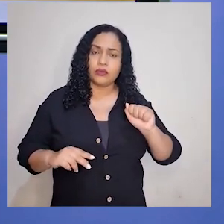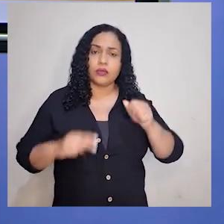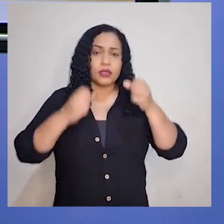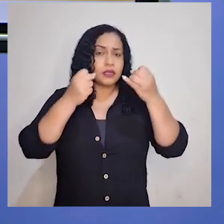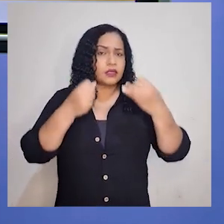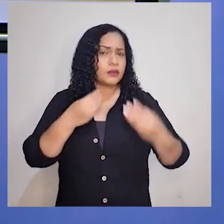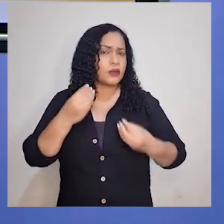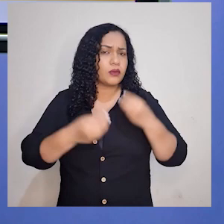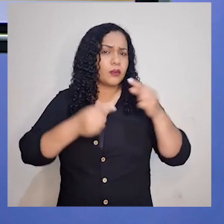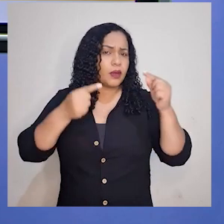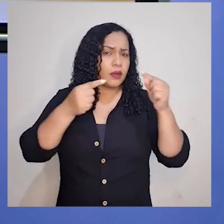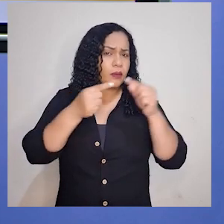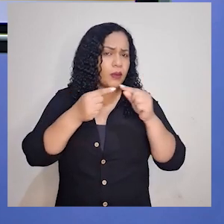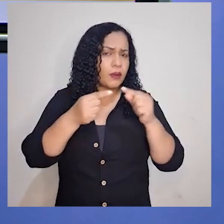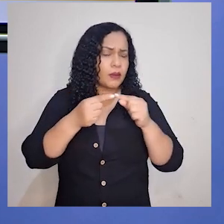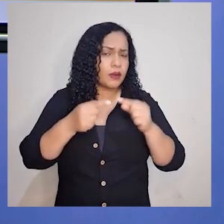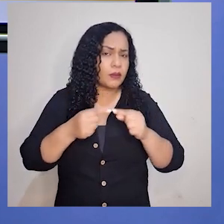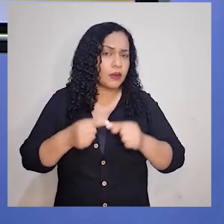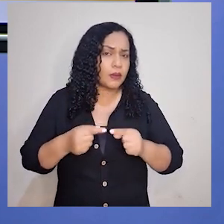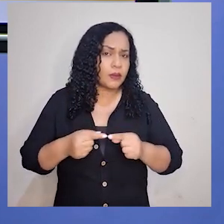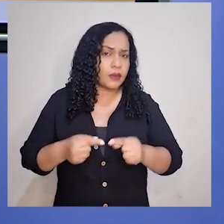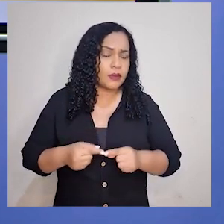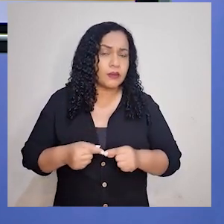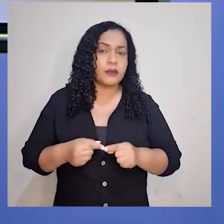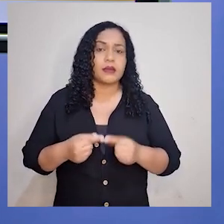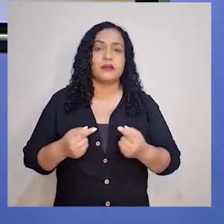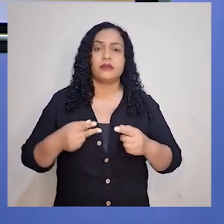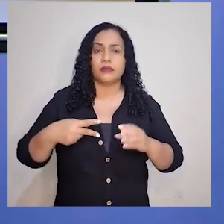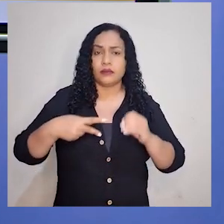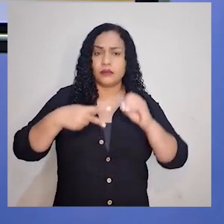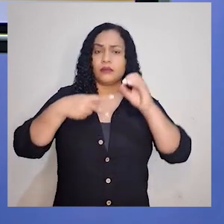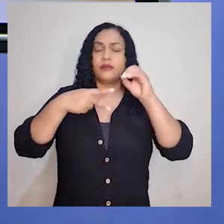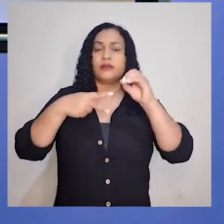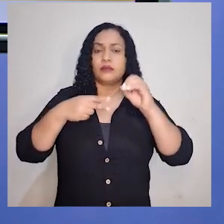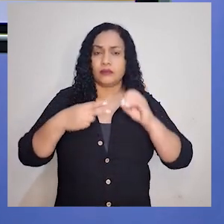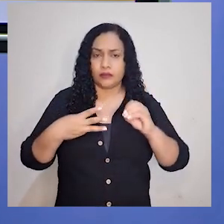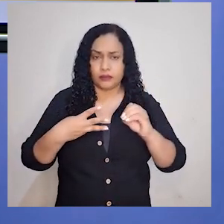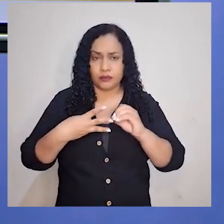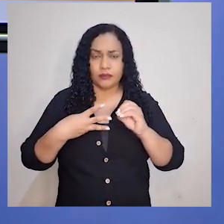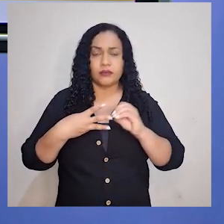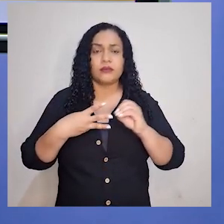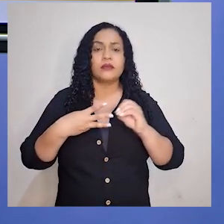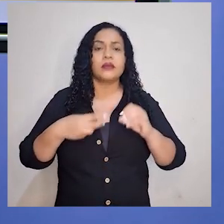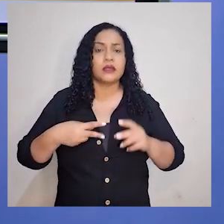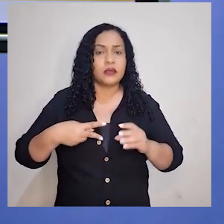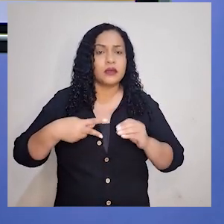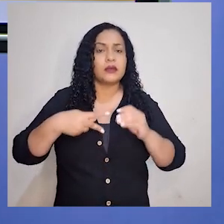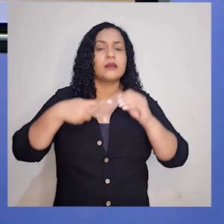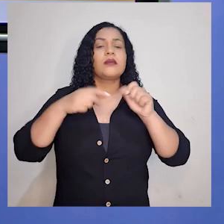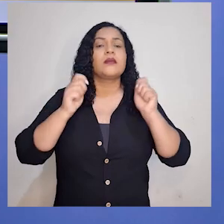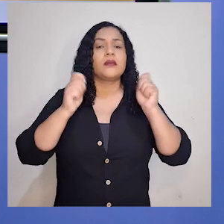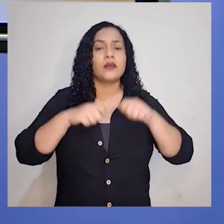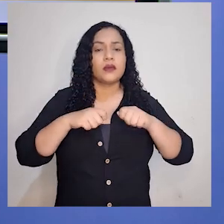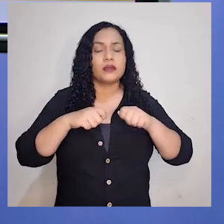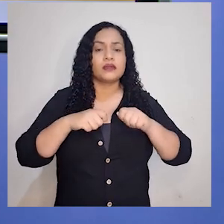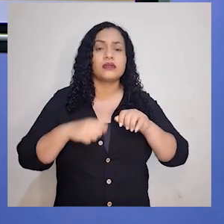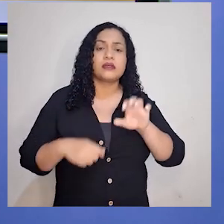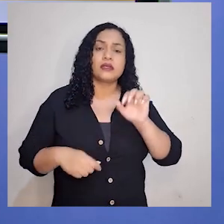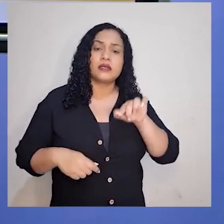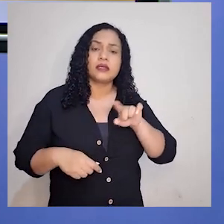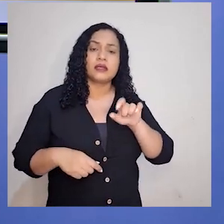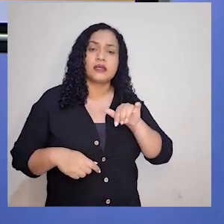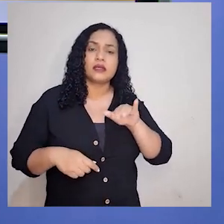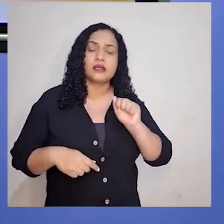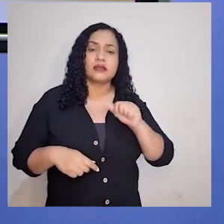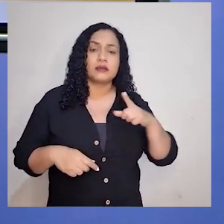genes especificam as sequências de aminoácidos, que é a base para a síntese de proteínas celulares. Essas proteínas também podem ser